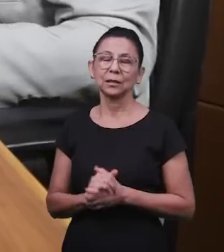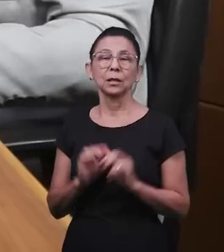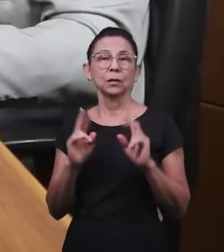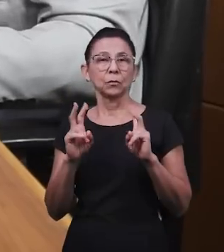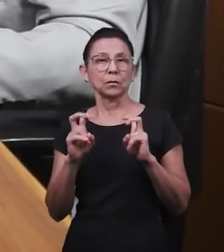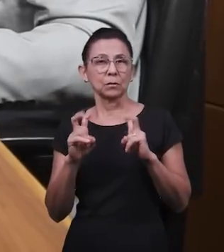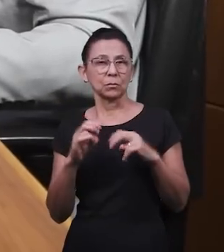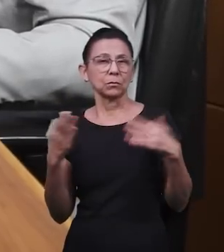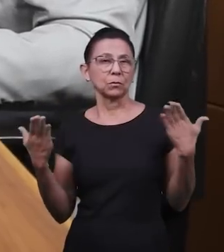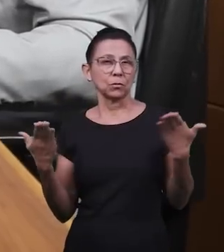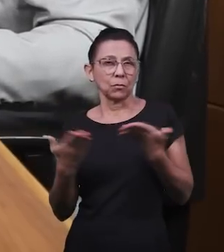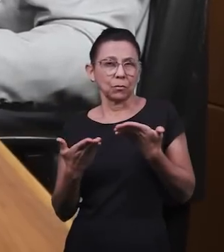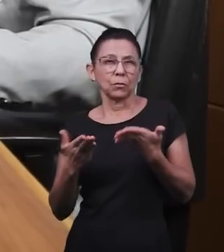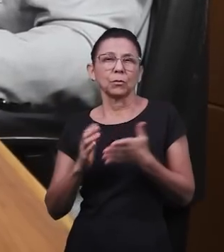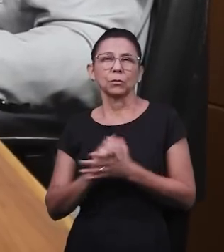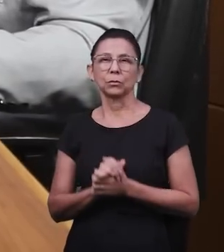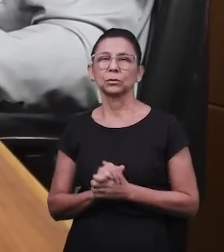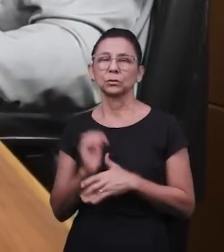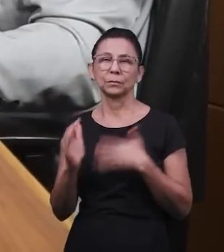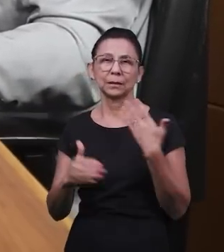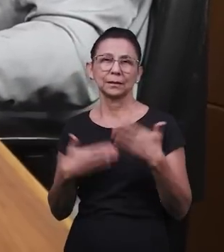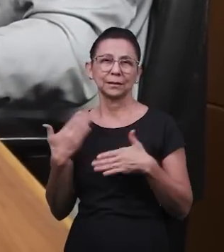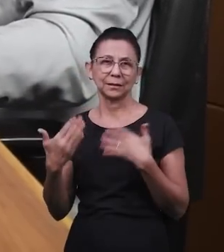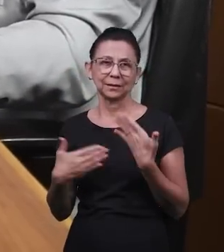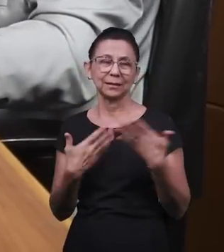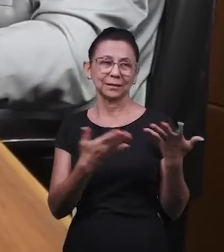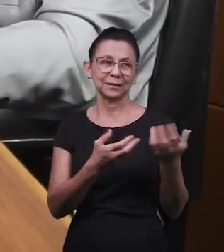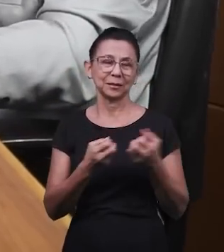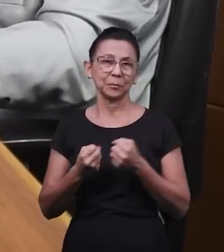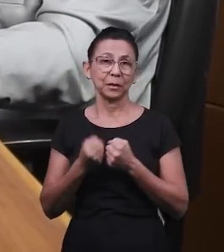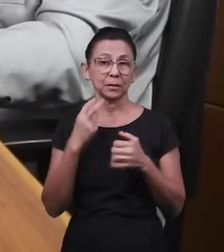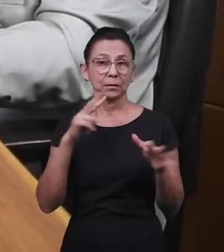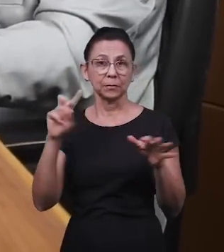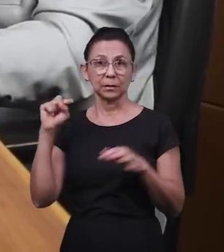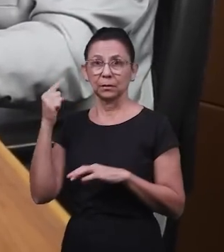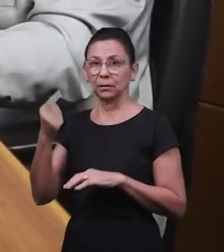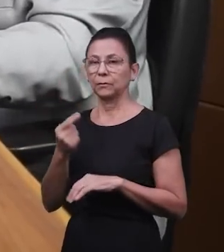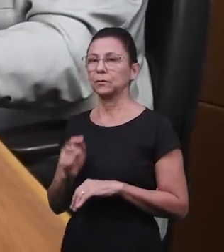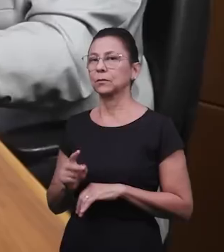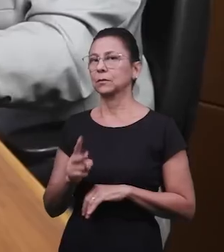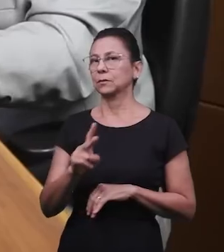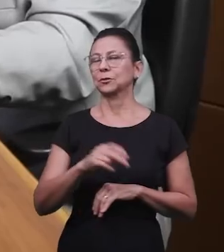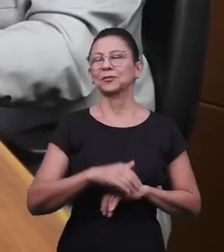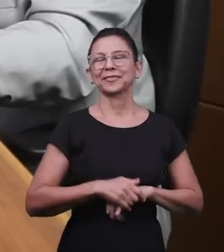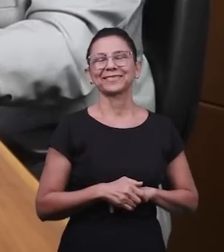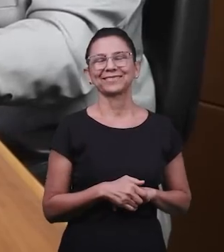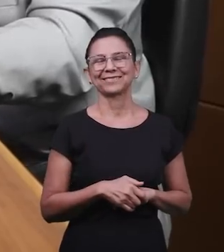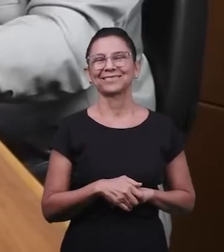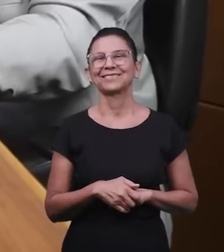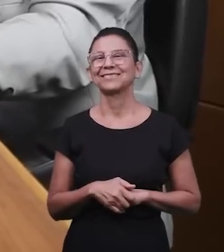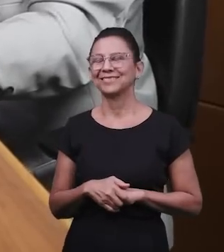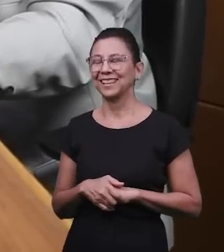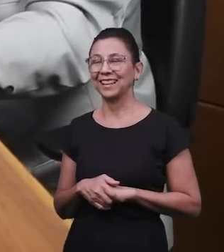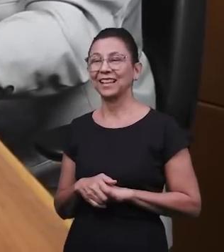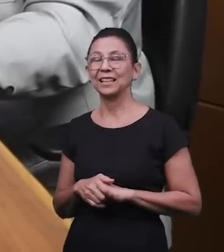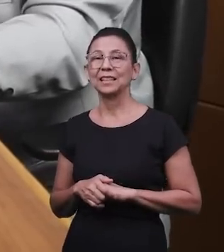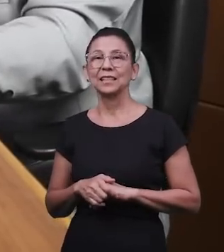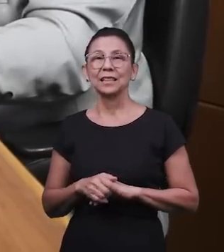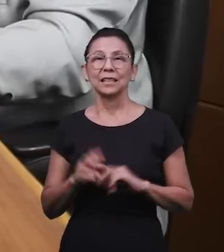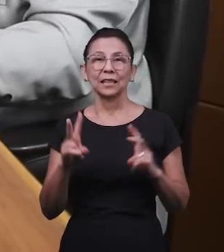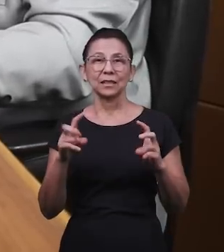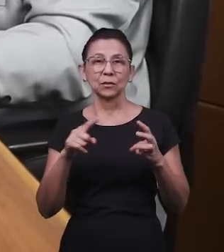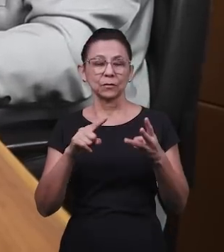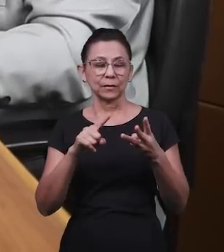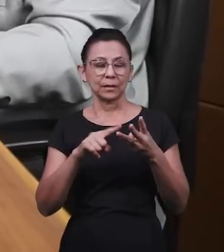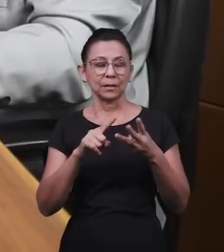que foi trazido. Foi uma alegria para nós recebê-lo. E na semana que vem, se Deus quiser, a gente continua, né? Amém. Agora a gente vai falar agora sobre mágoa e